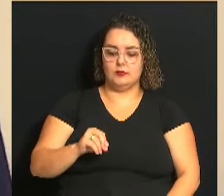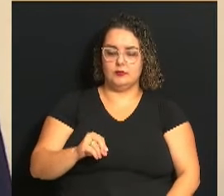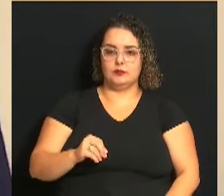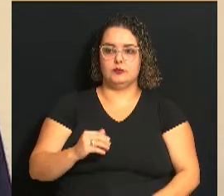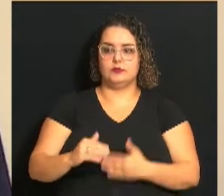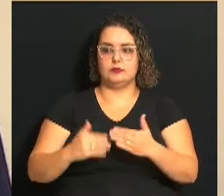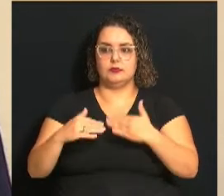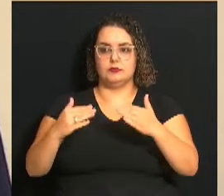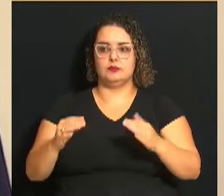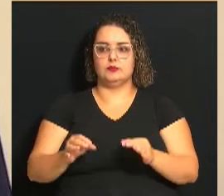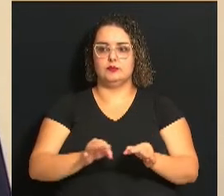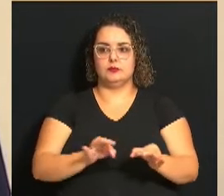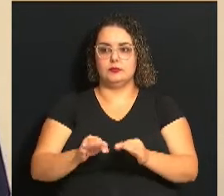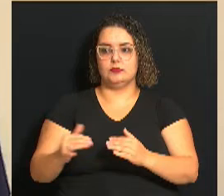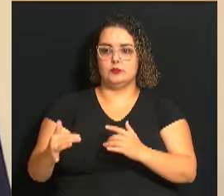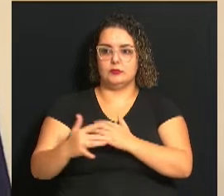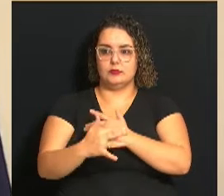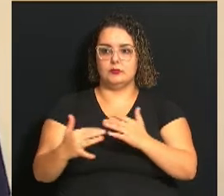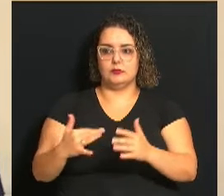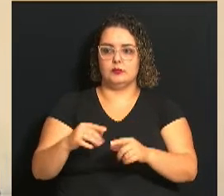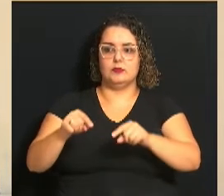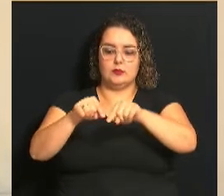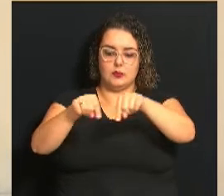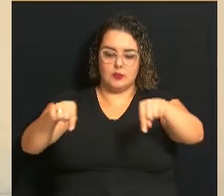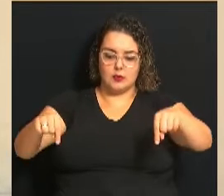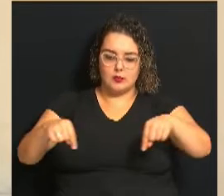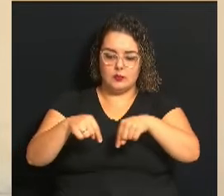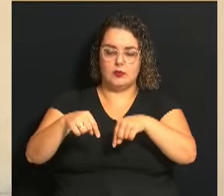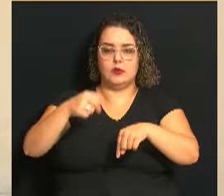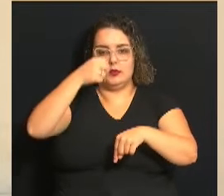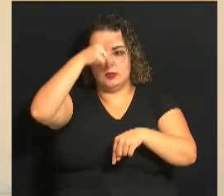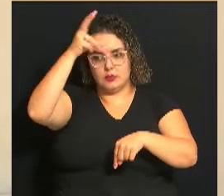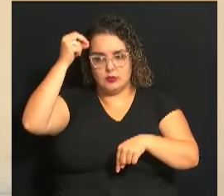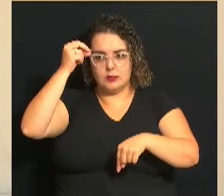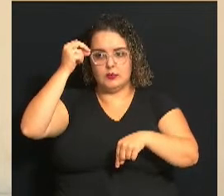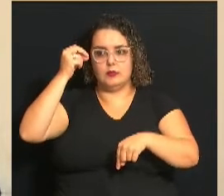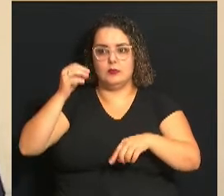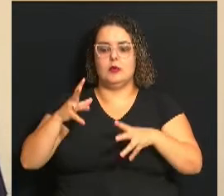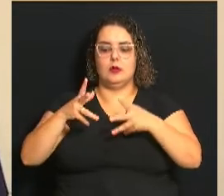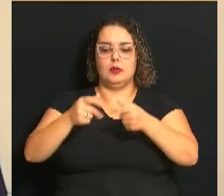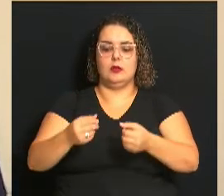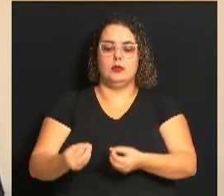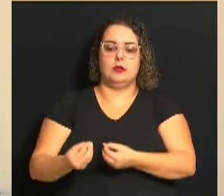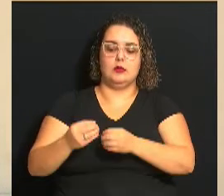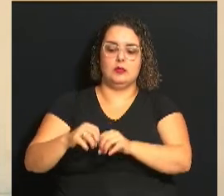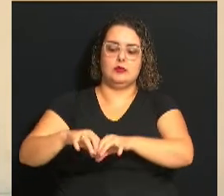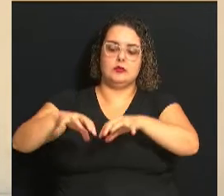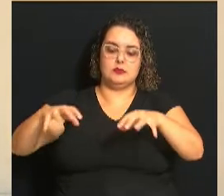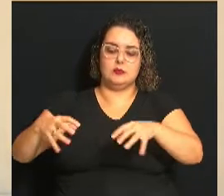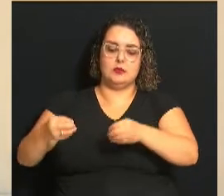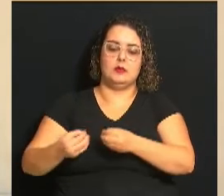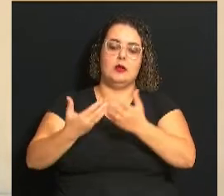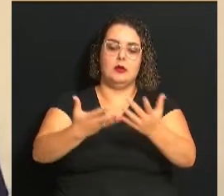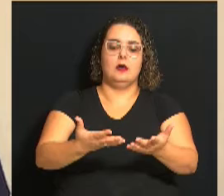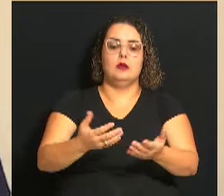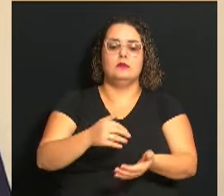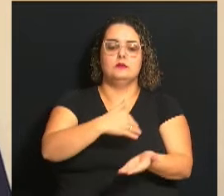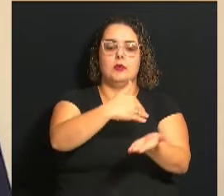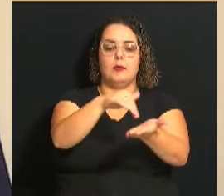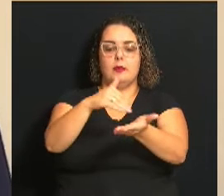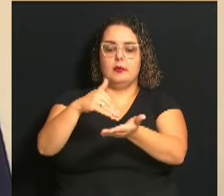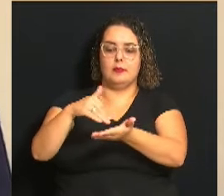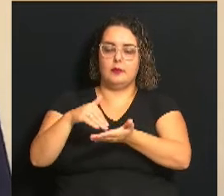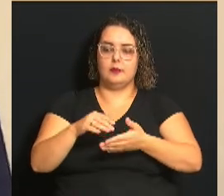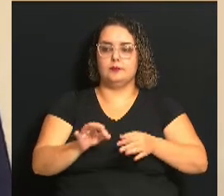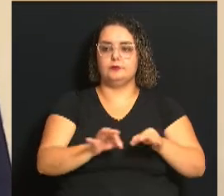que hoje é ligado ao gabinete do prefeito, às secretarias afins, que é a secretaria que hoje faz a gestão e o planejamento e ordenamento